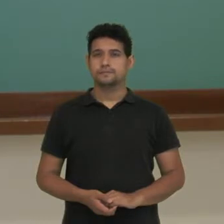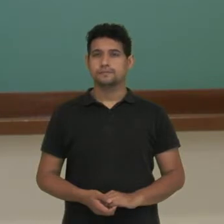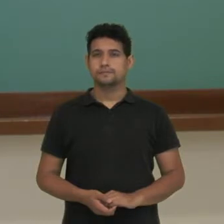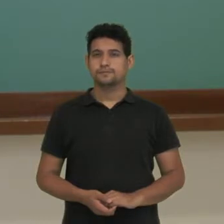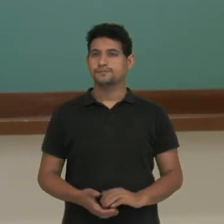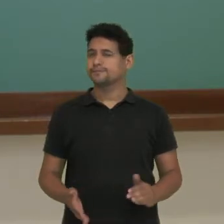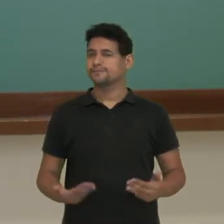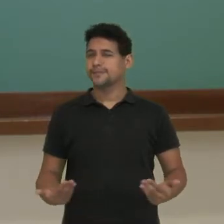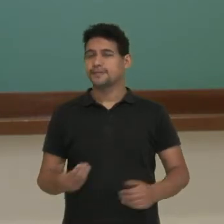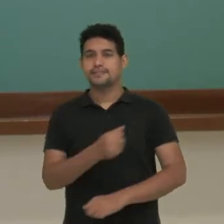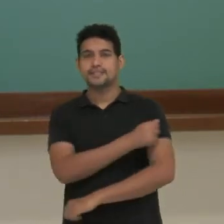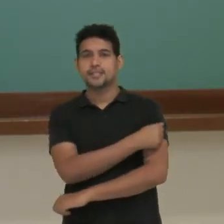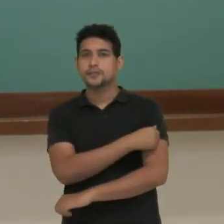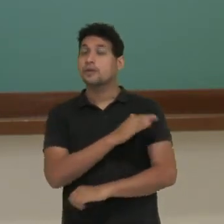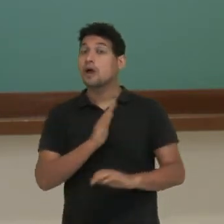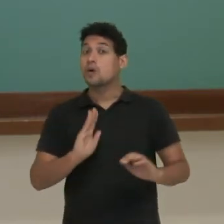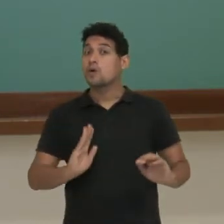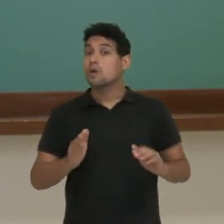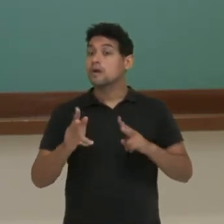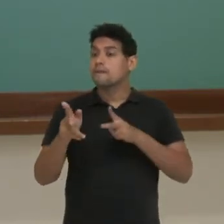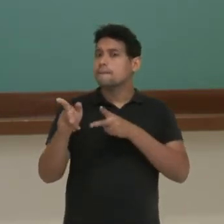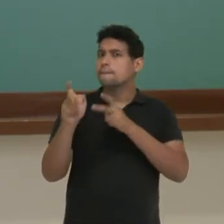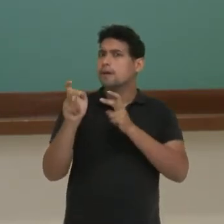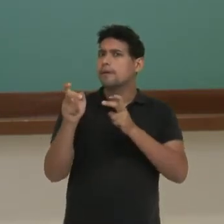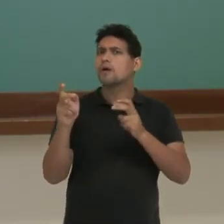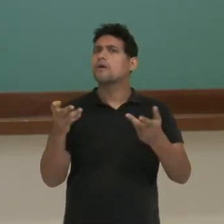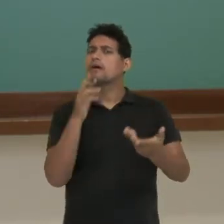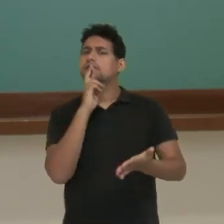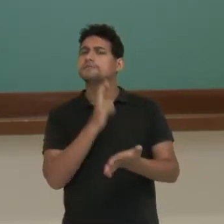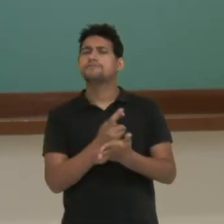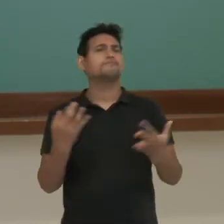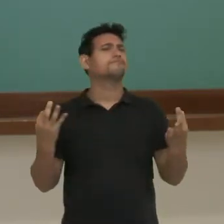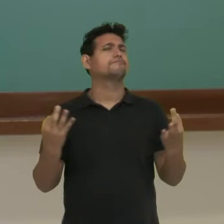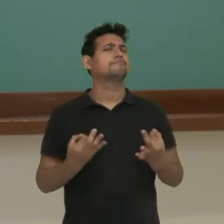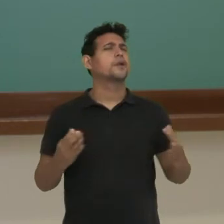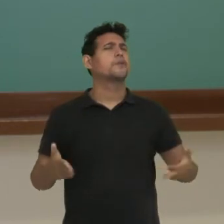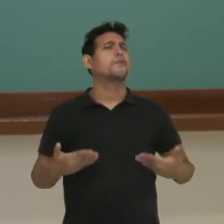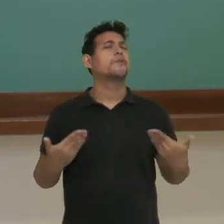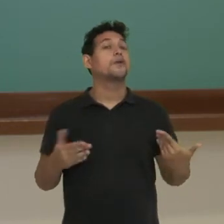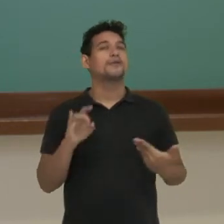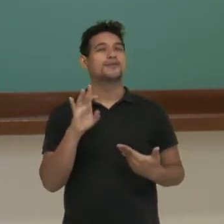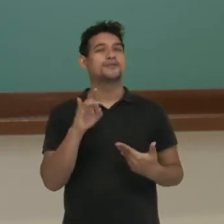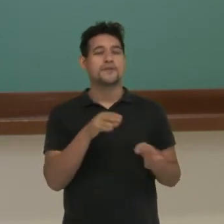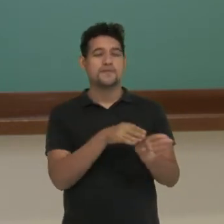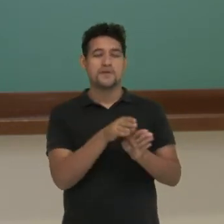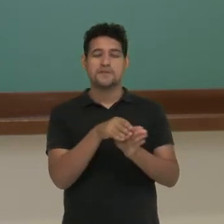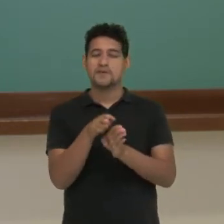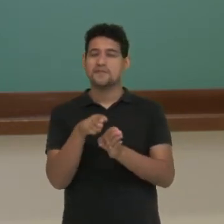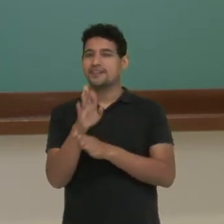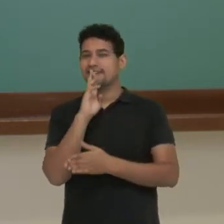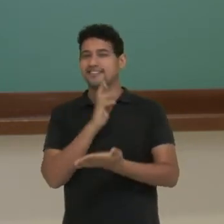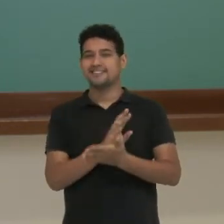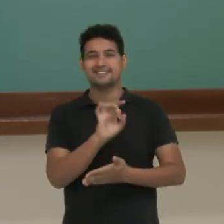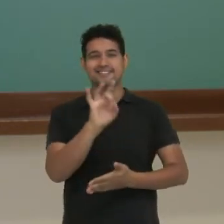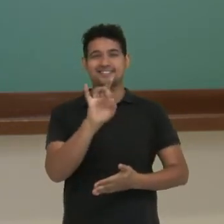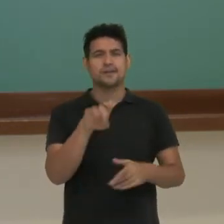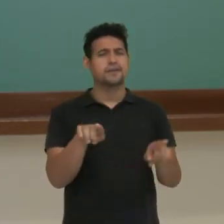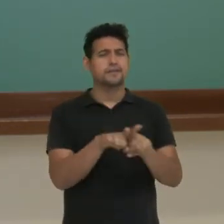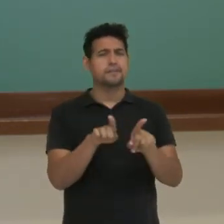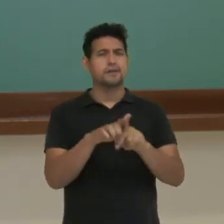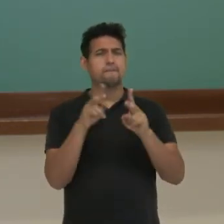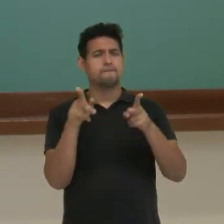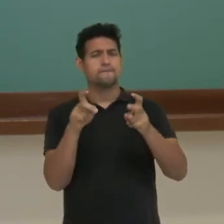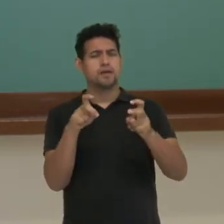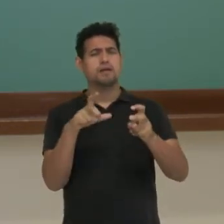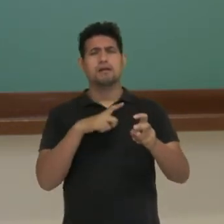Então, aluninhos, vamos observar o que é a resposta correta. Mas é só uma instrução de resposta. Também observem que